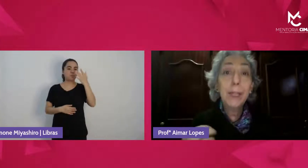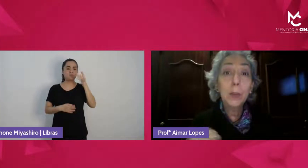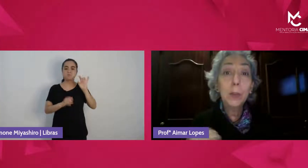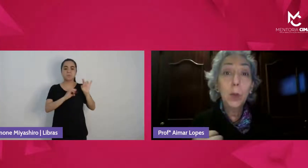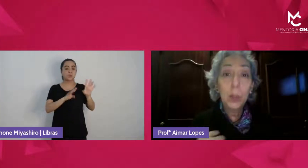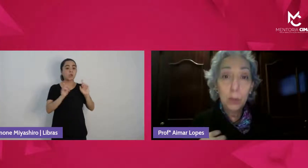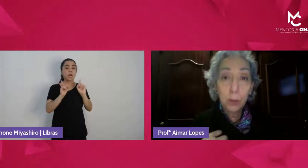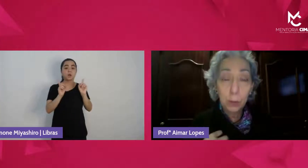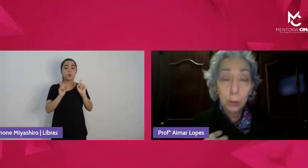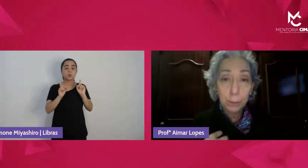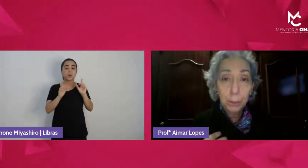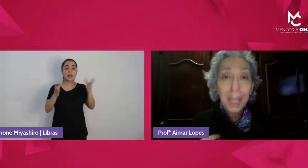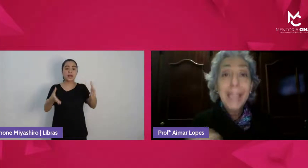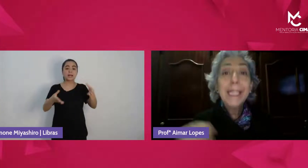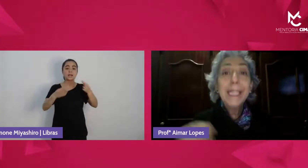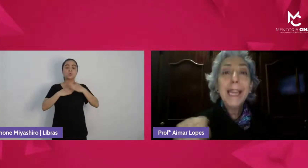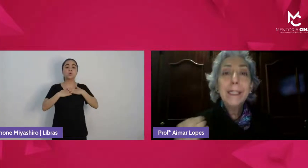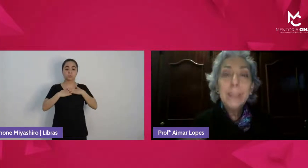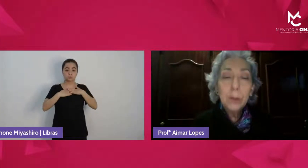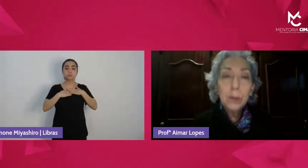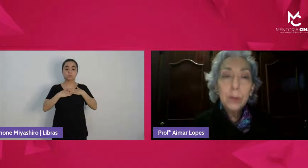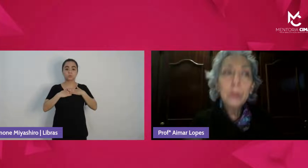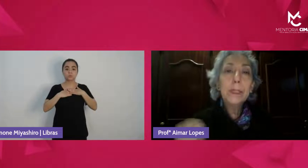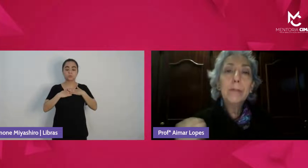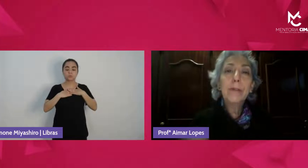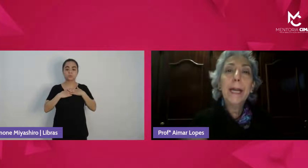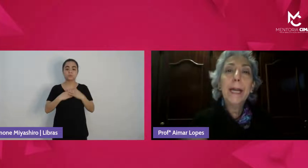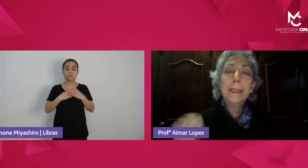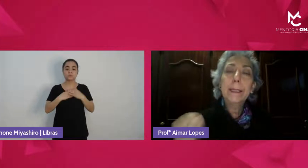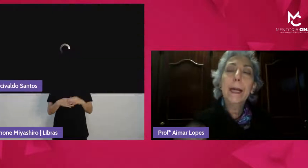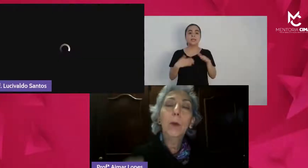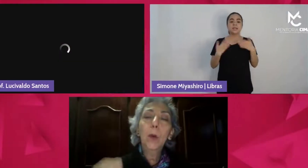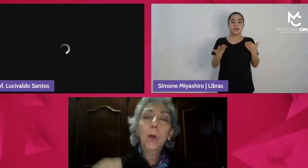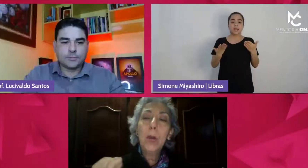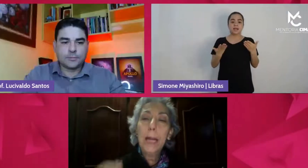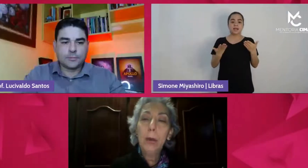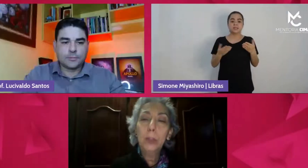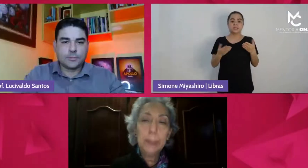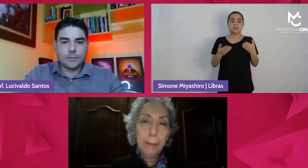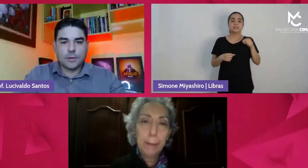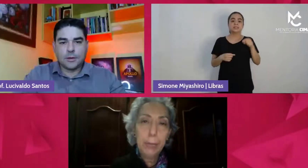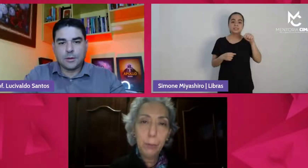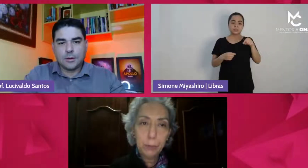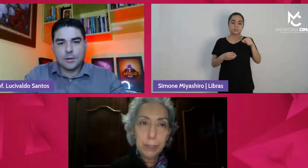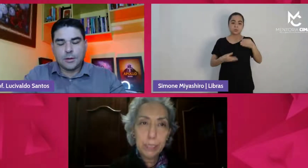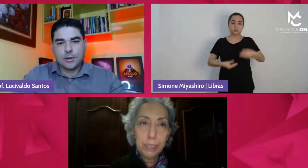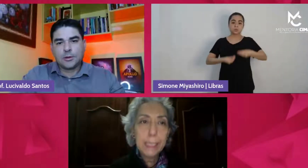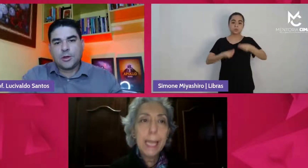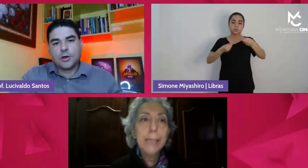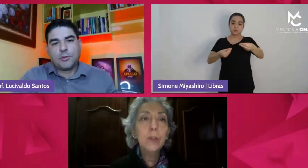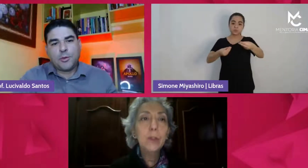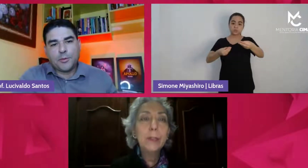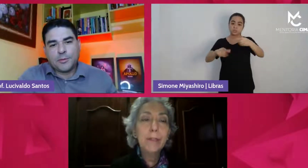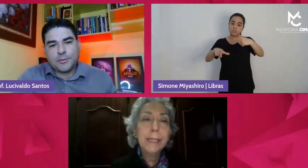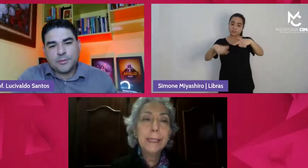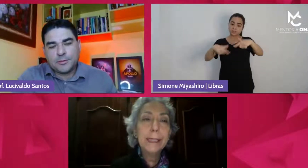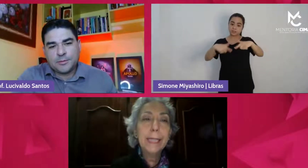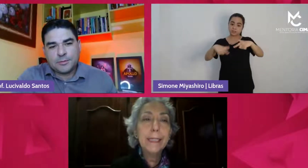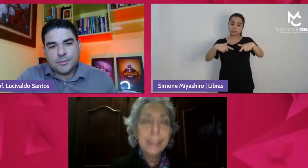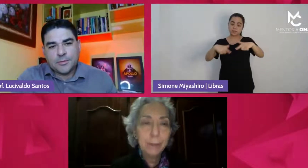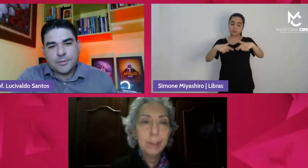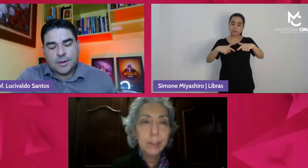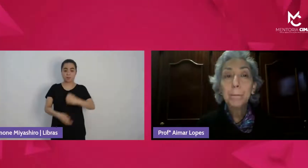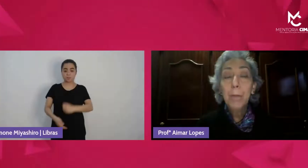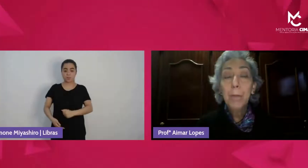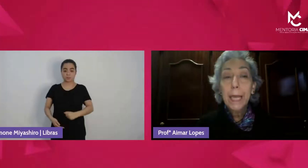conhecimento é nosso. E é isso que vai dar o local de trabalho para vocês. É isso que vai